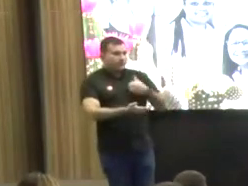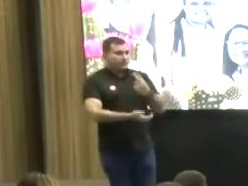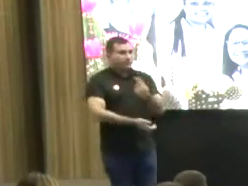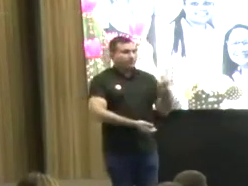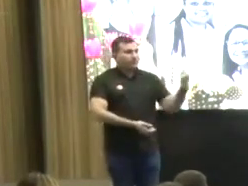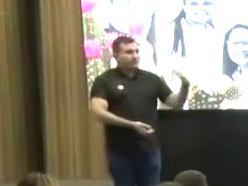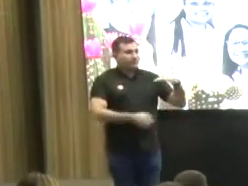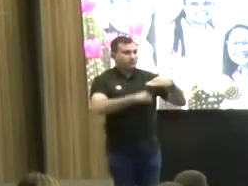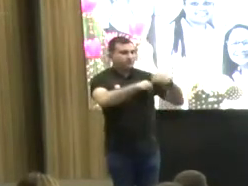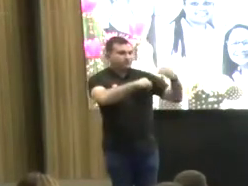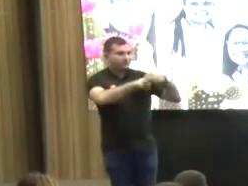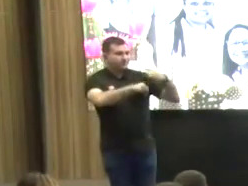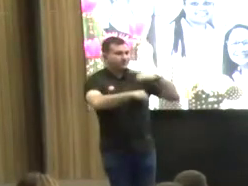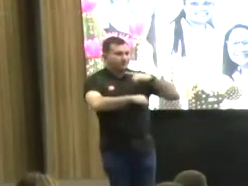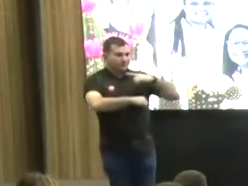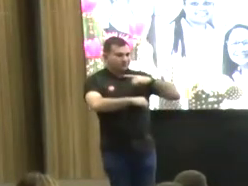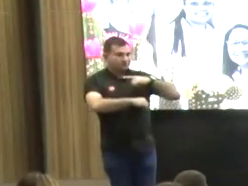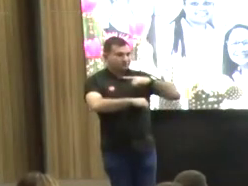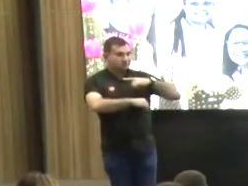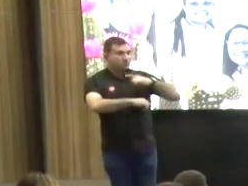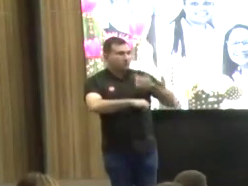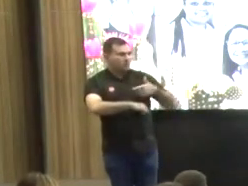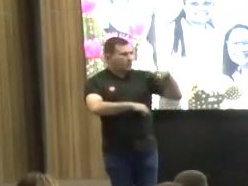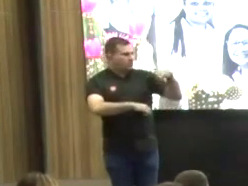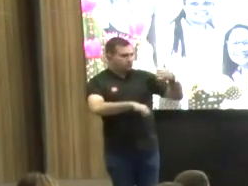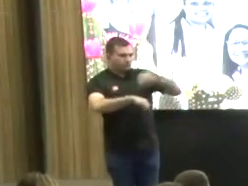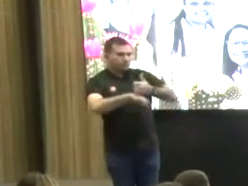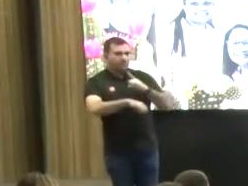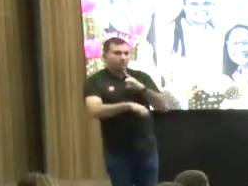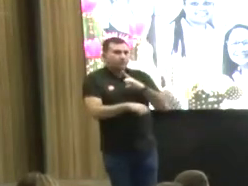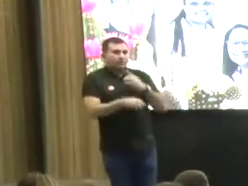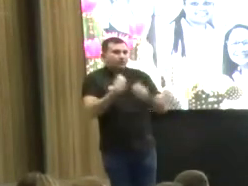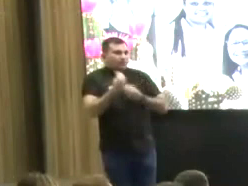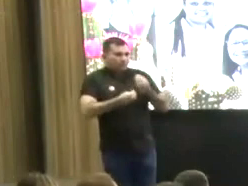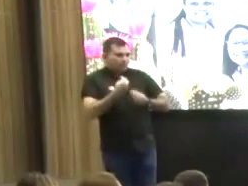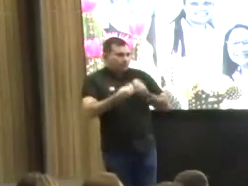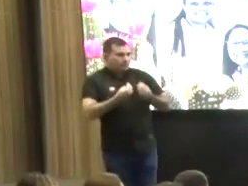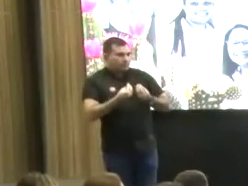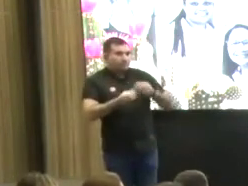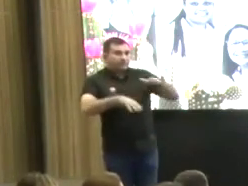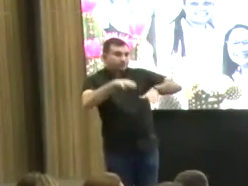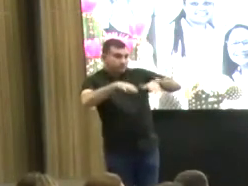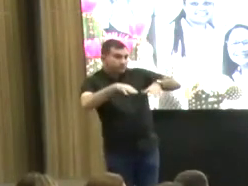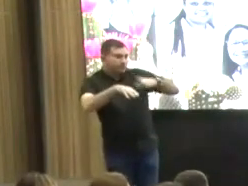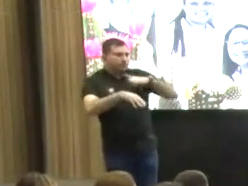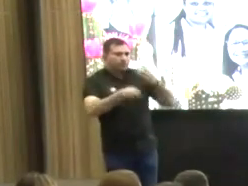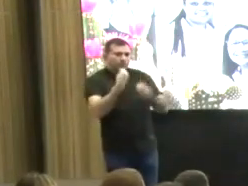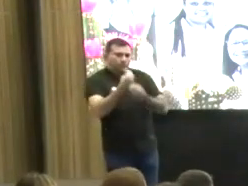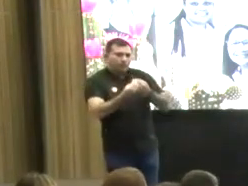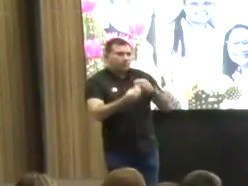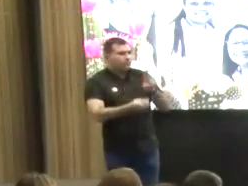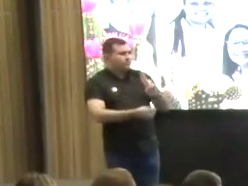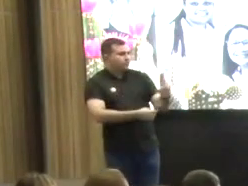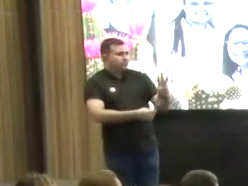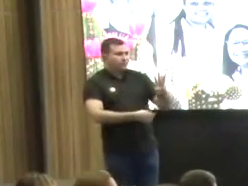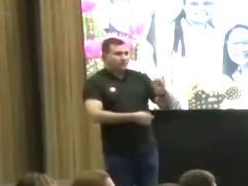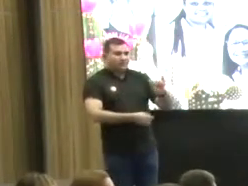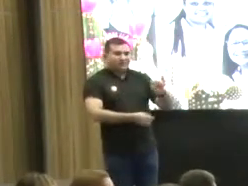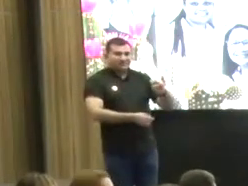E que em casa chama até nome de outro jeito. Como a mãe chamava Vasqueton, quando o nome do menino era Washington.